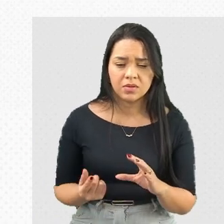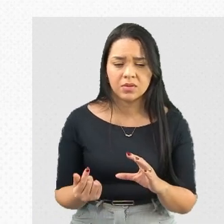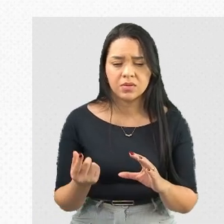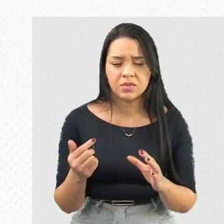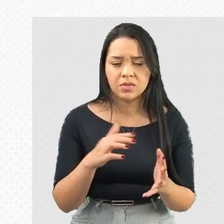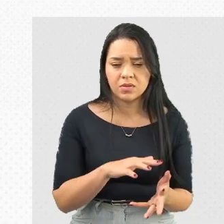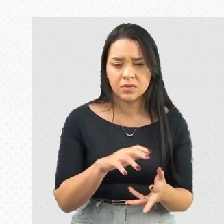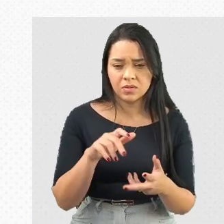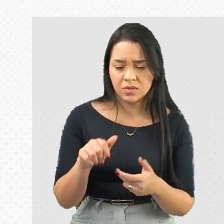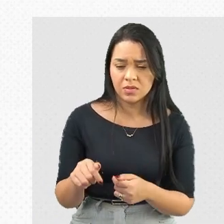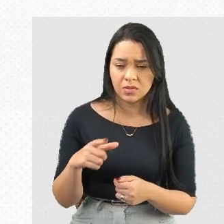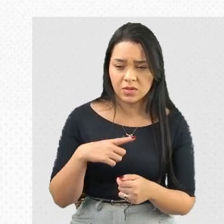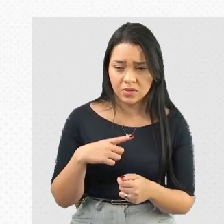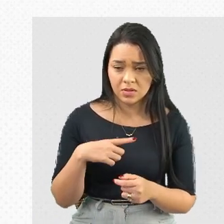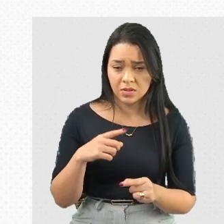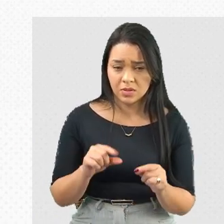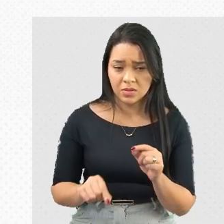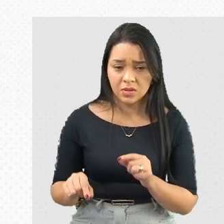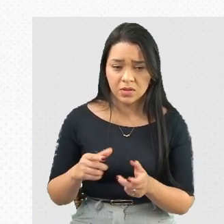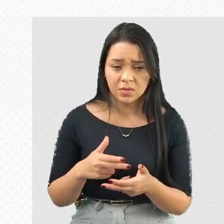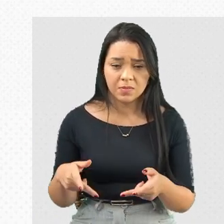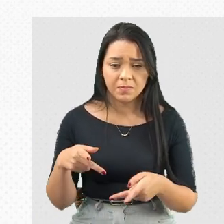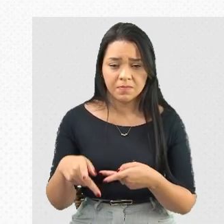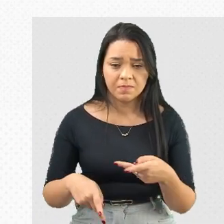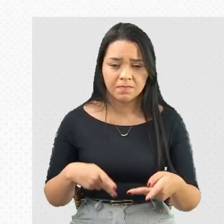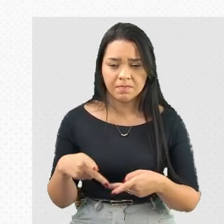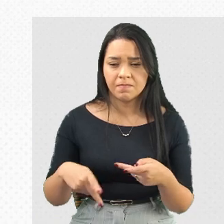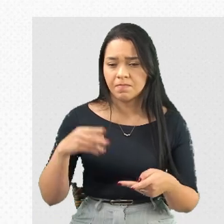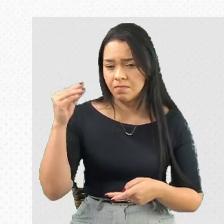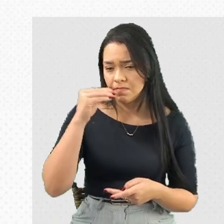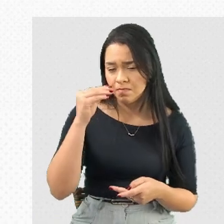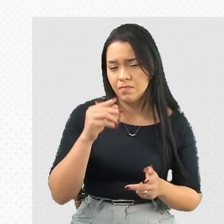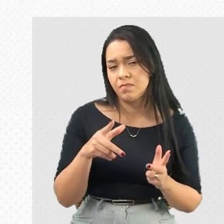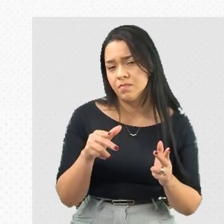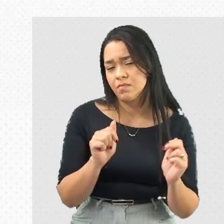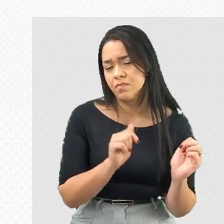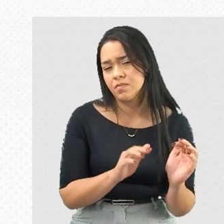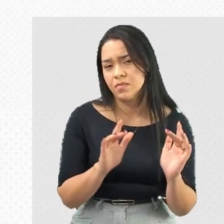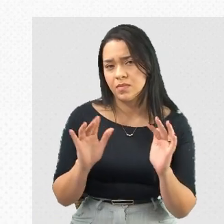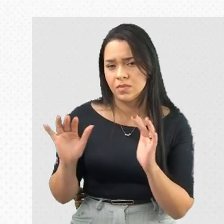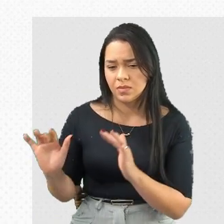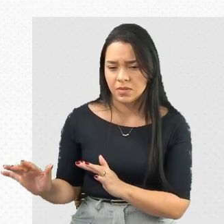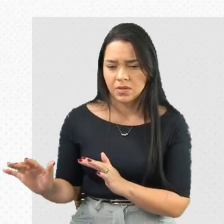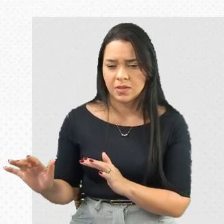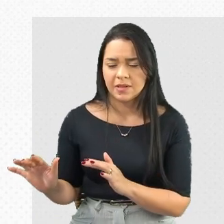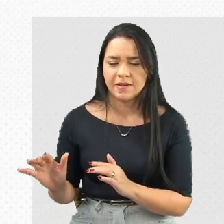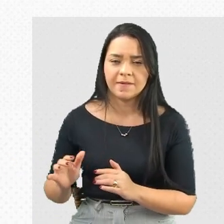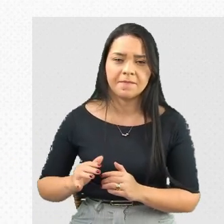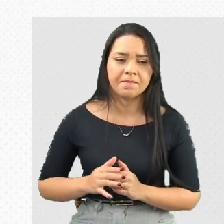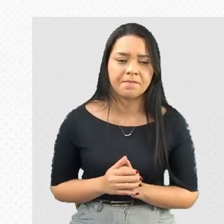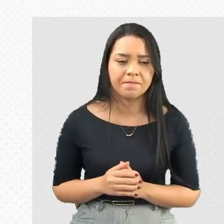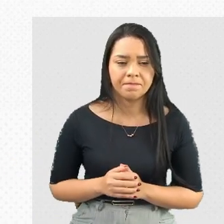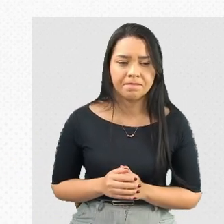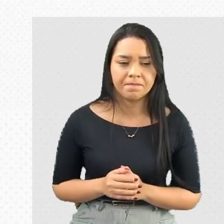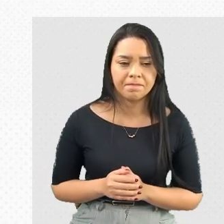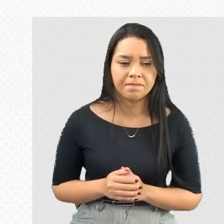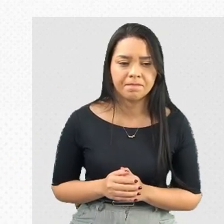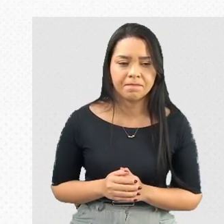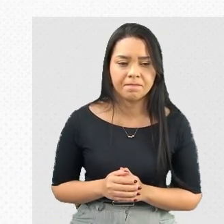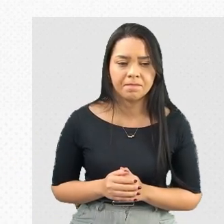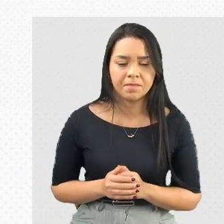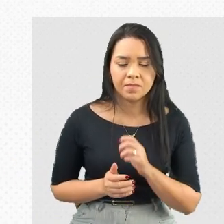mesmo tempo, revela os desafios de um capitalismo globalizado que tende a marginalizar